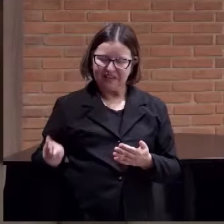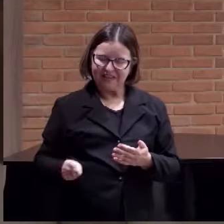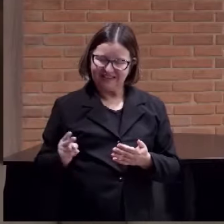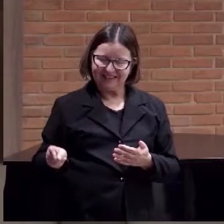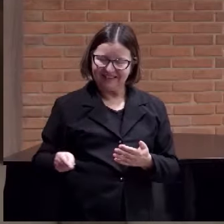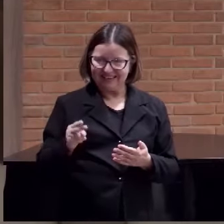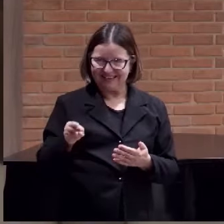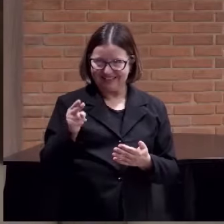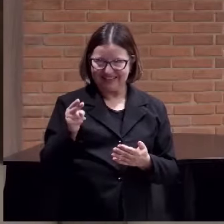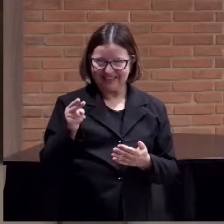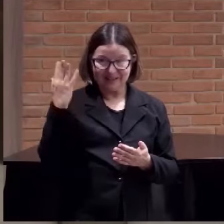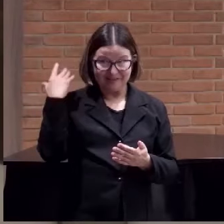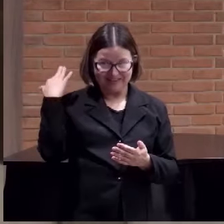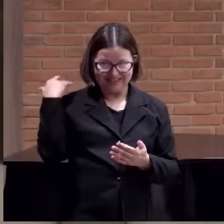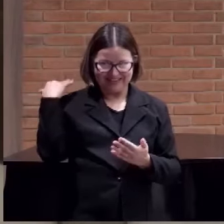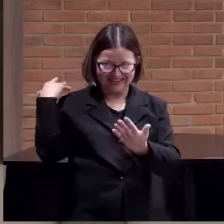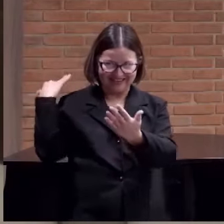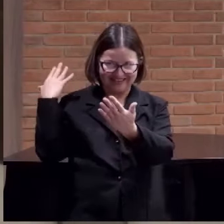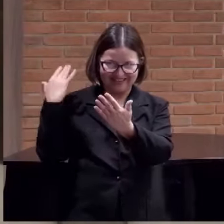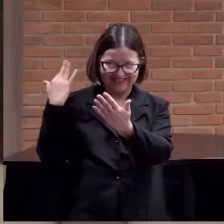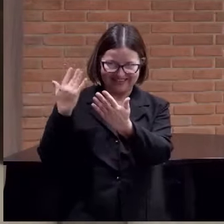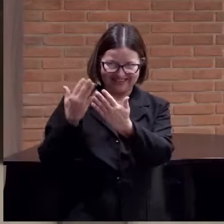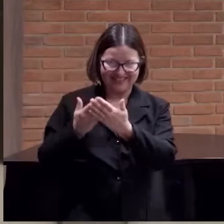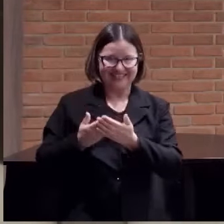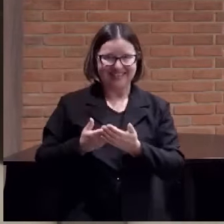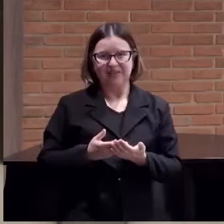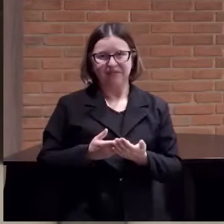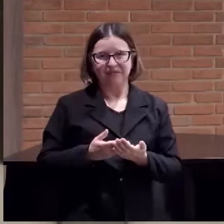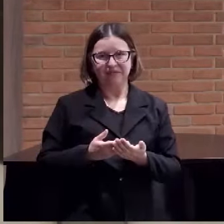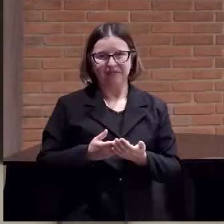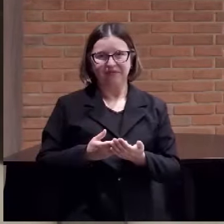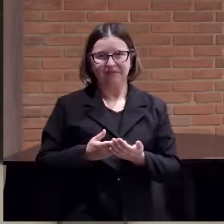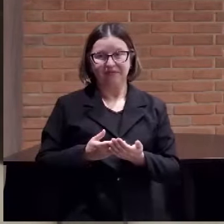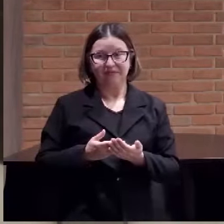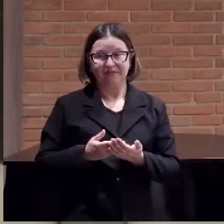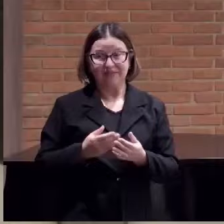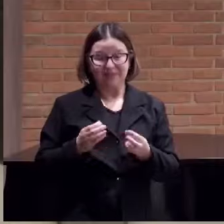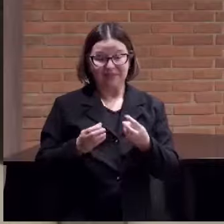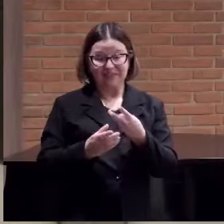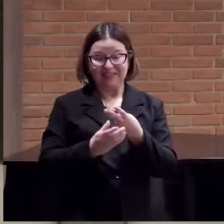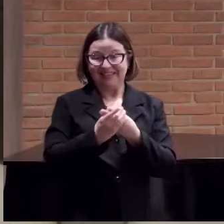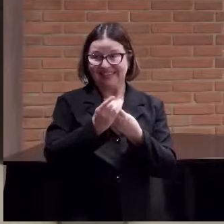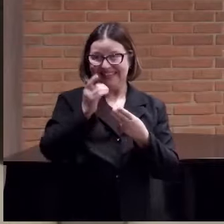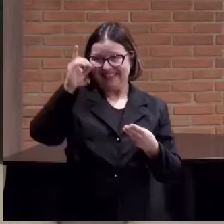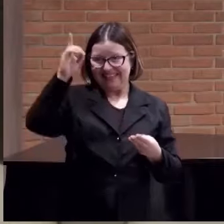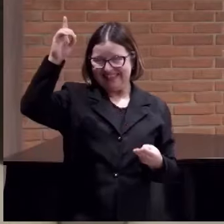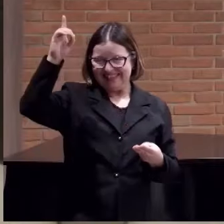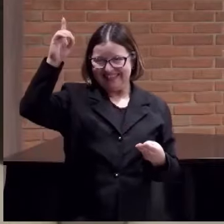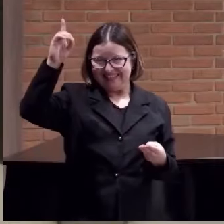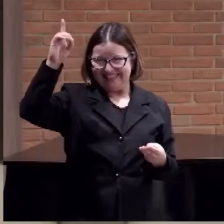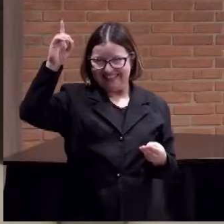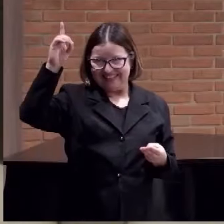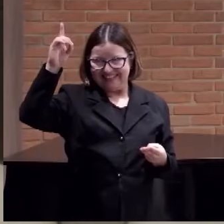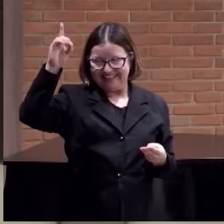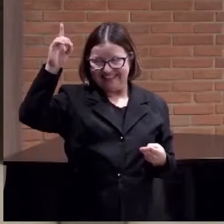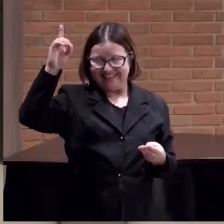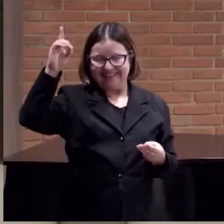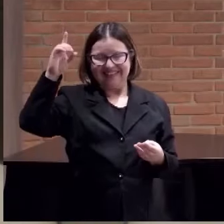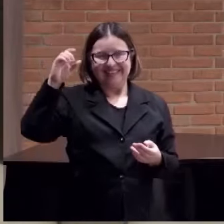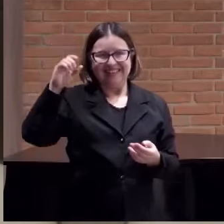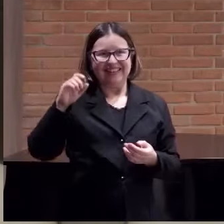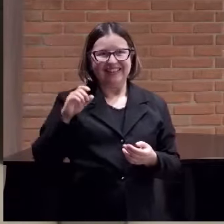eternidade passada, quando a Trindade se reuniu para